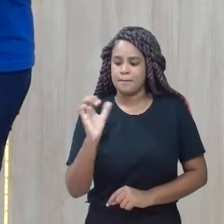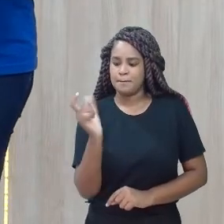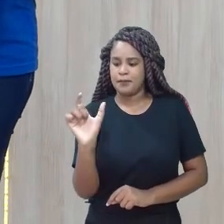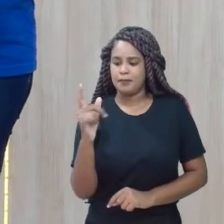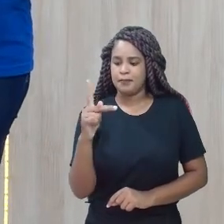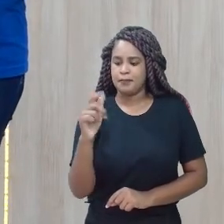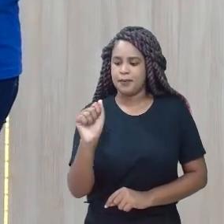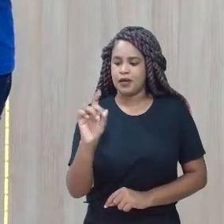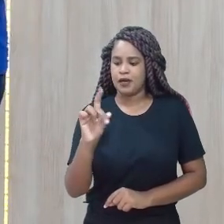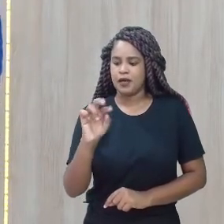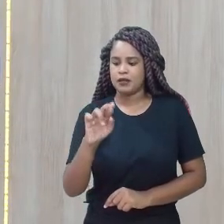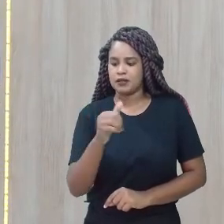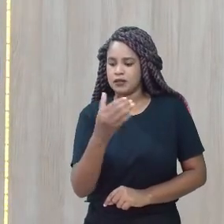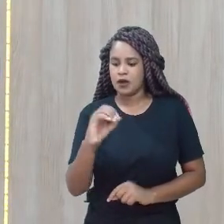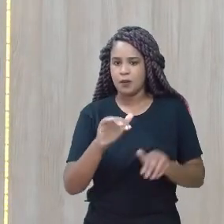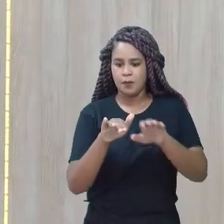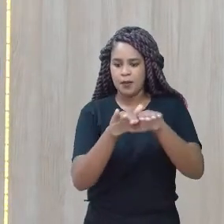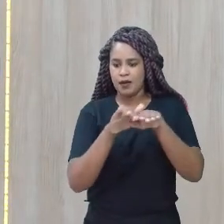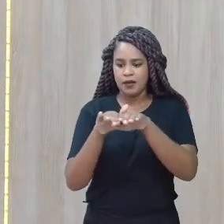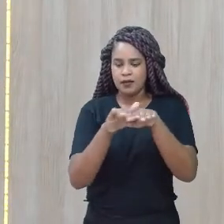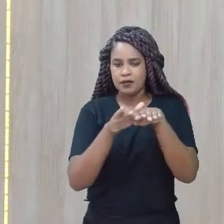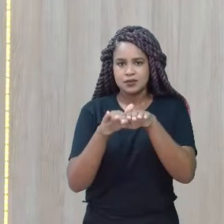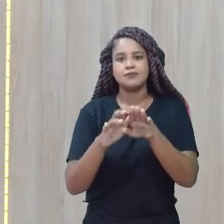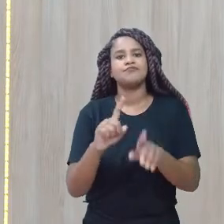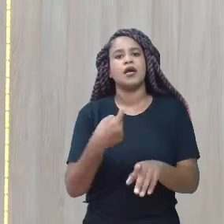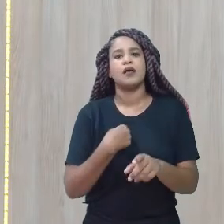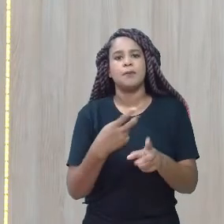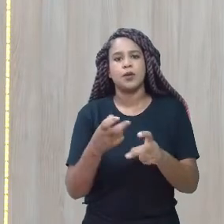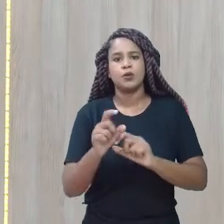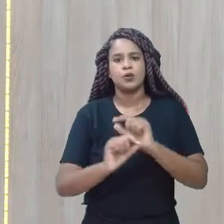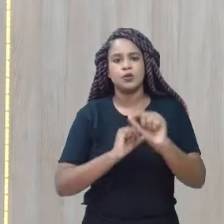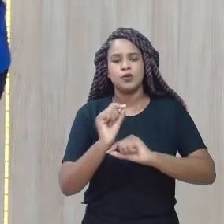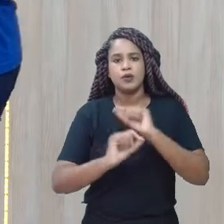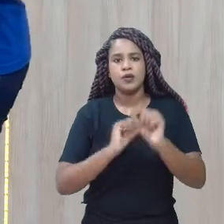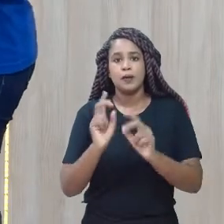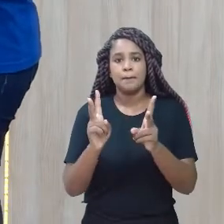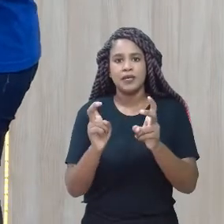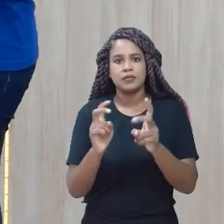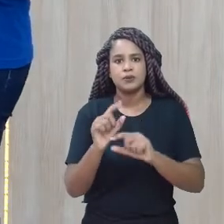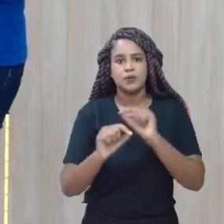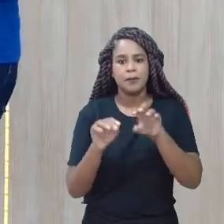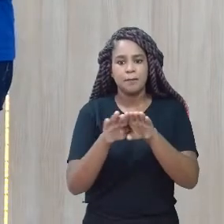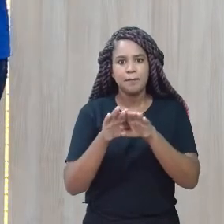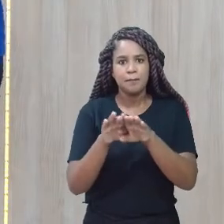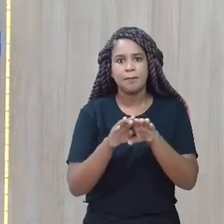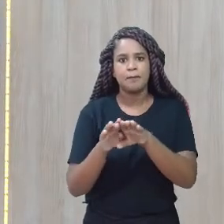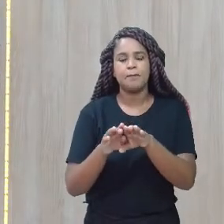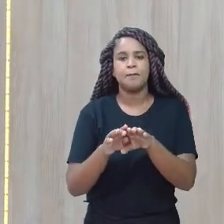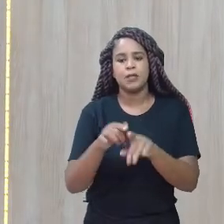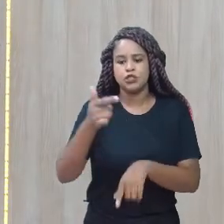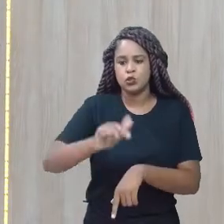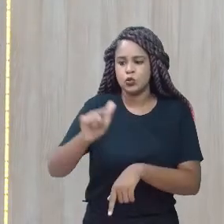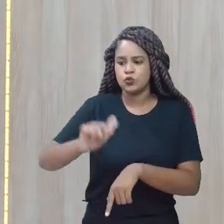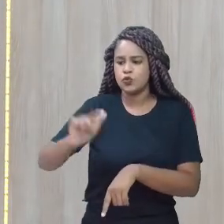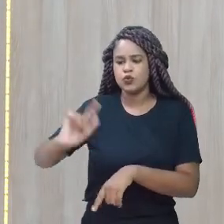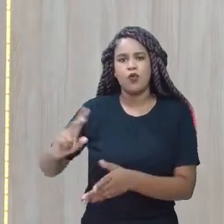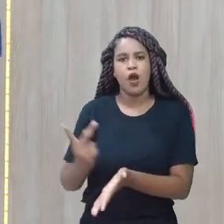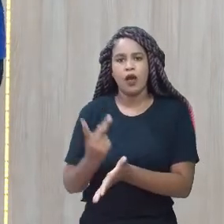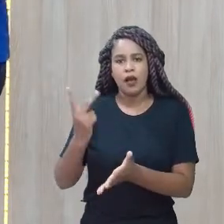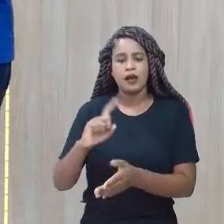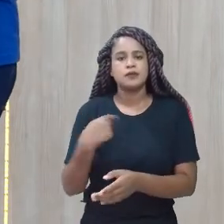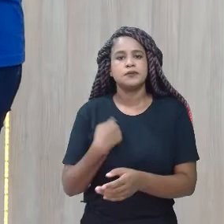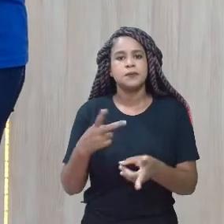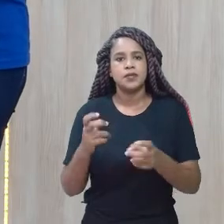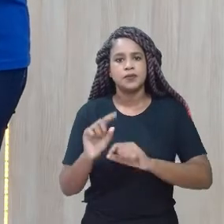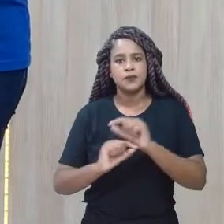gente percebe que a matemática, para vocês nesse momento, é perceber esses padrões de maneira mais simples. Então, o que é que a gente começa a